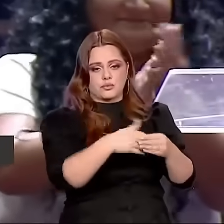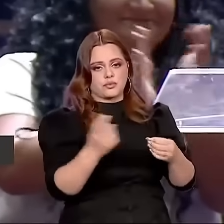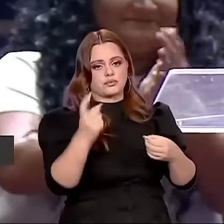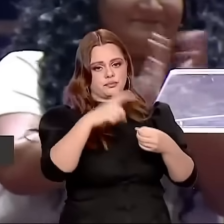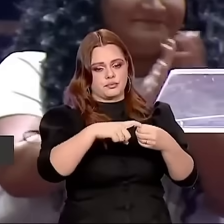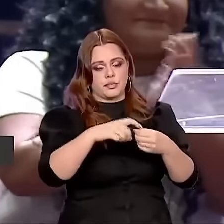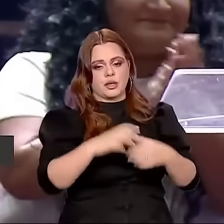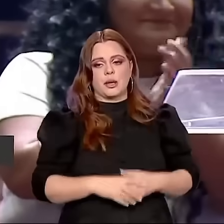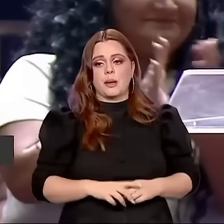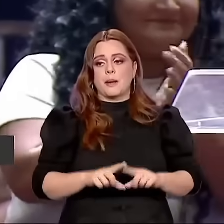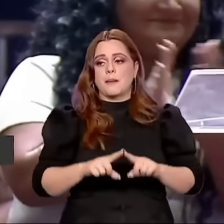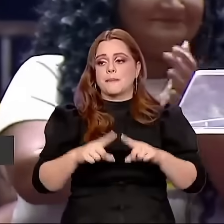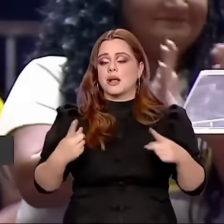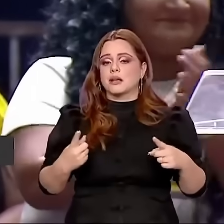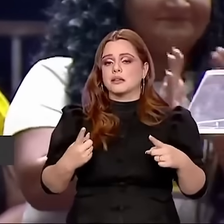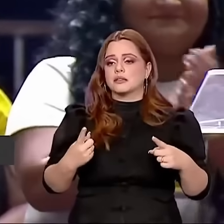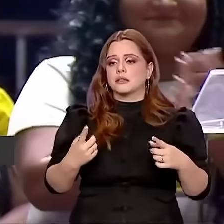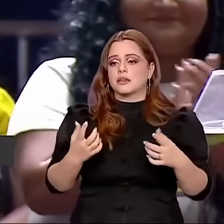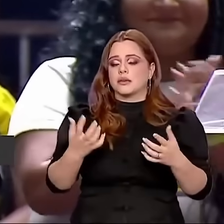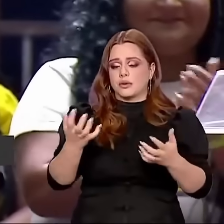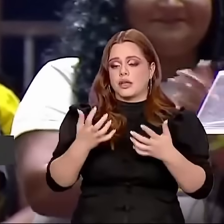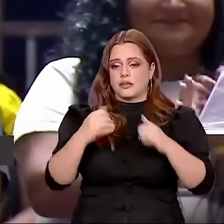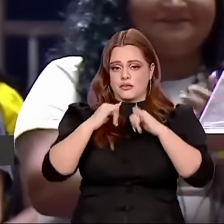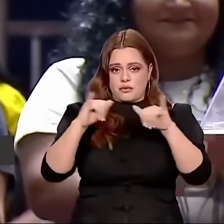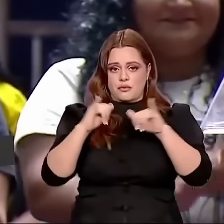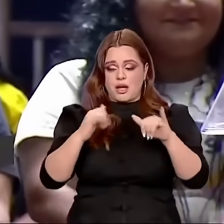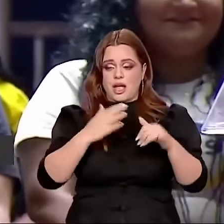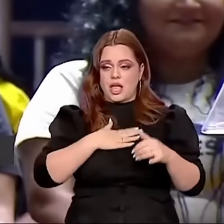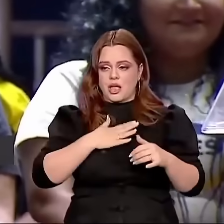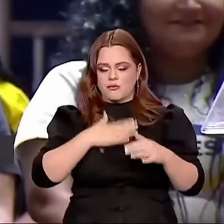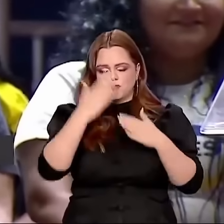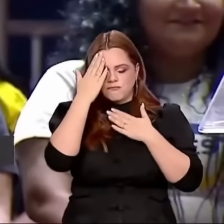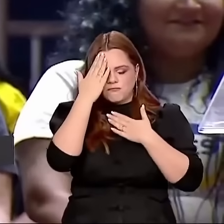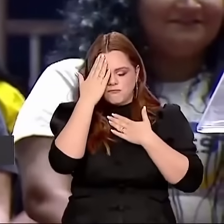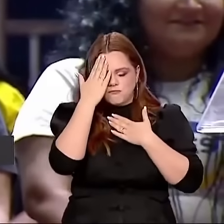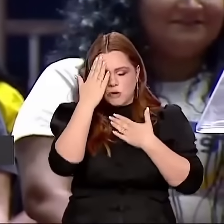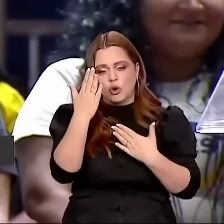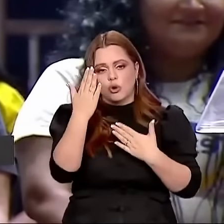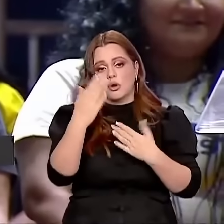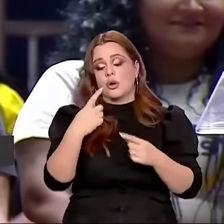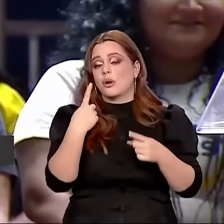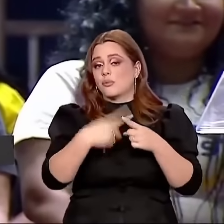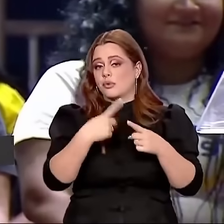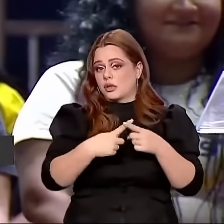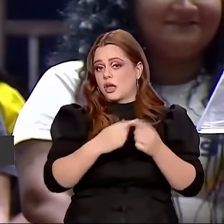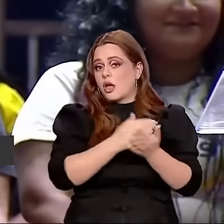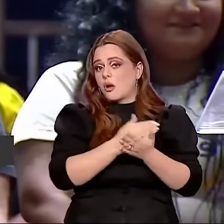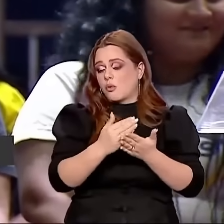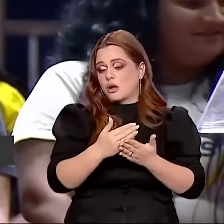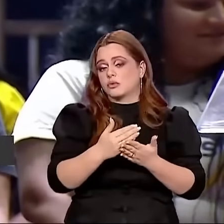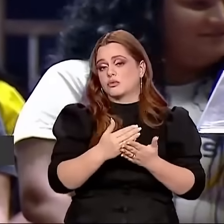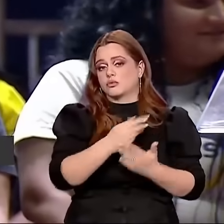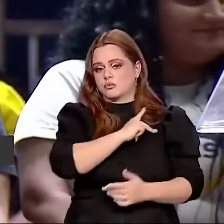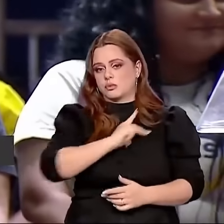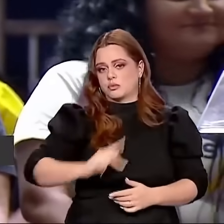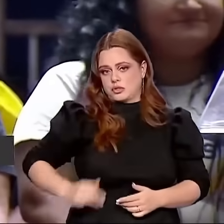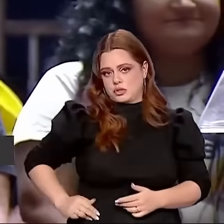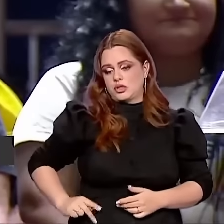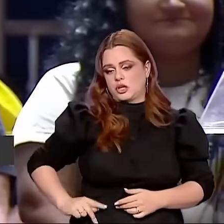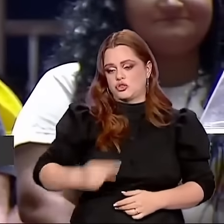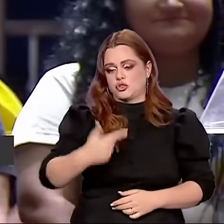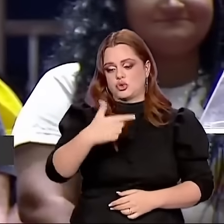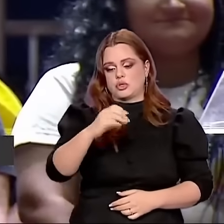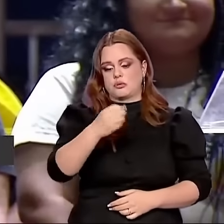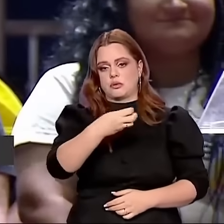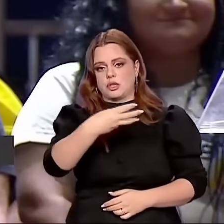para vocês que eu sou grato à UNE porque desde que eu tomei posse em 2003, não teve um